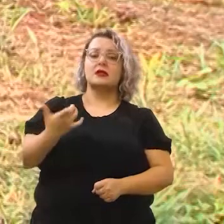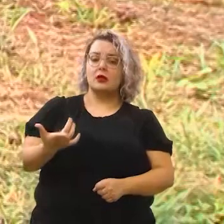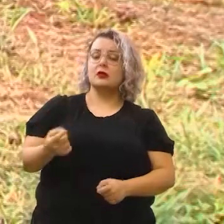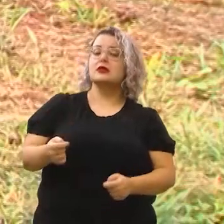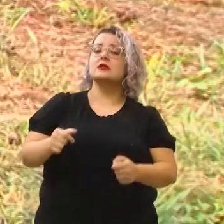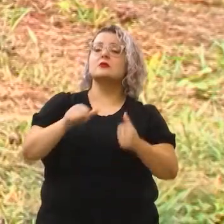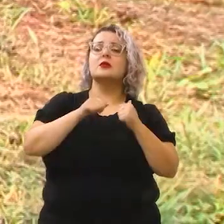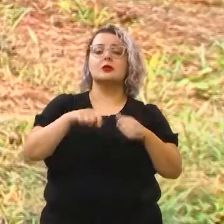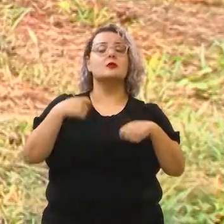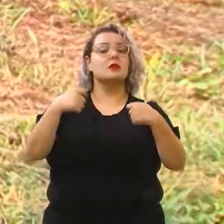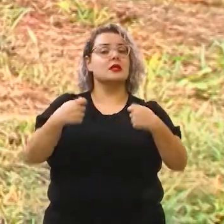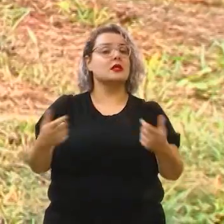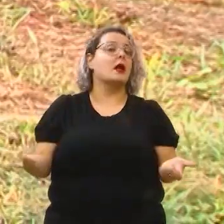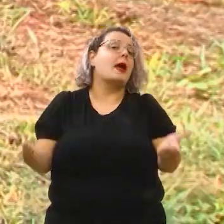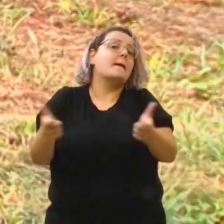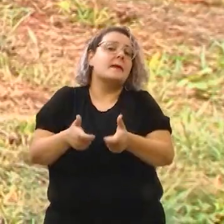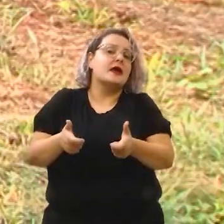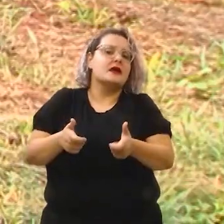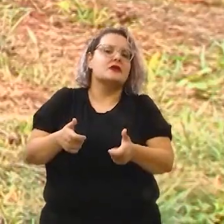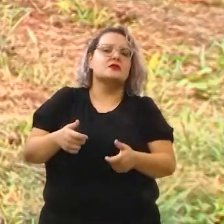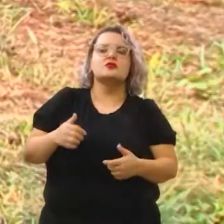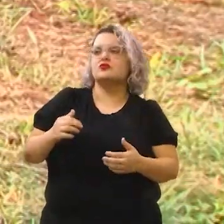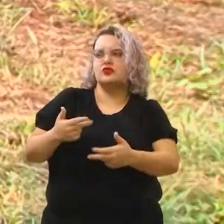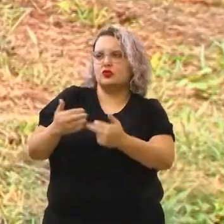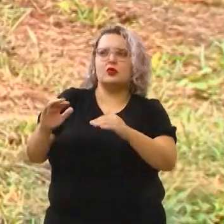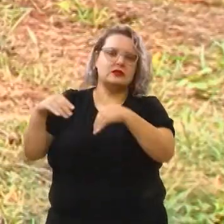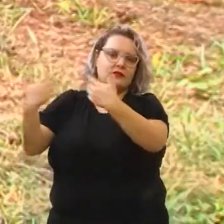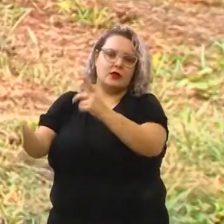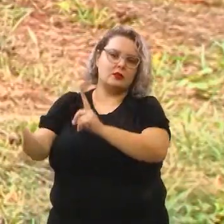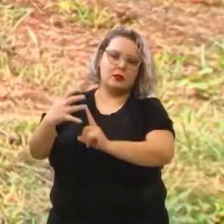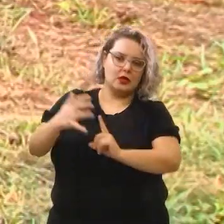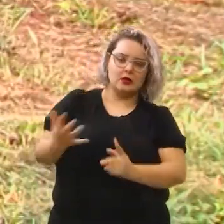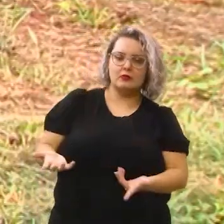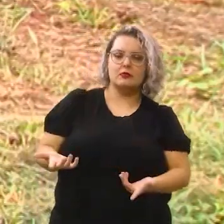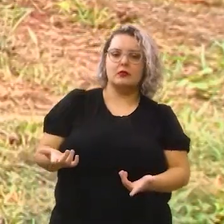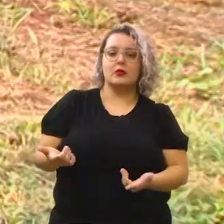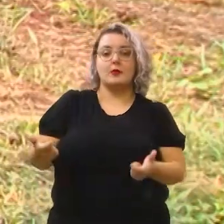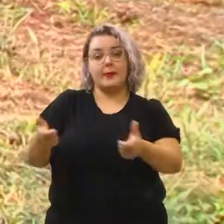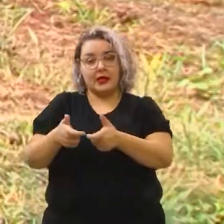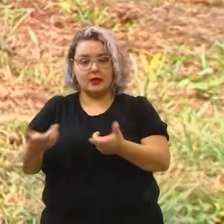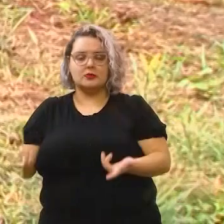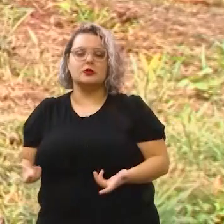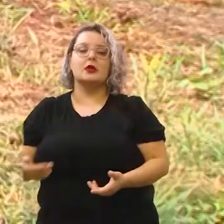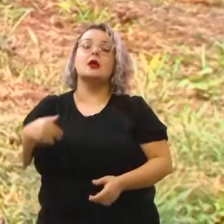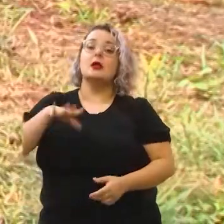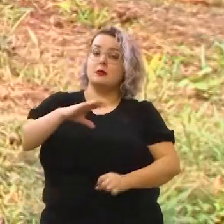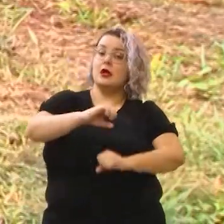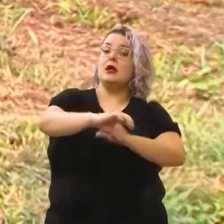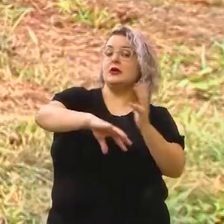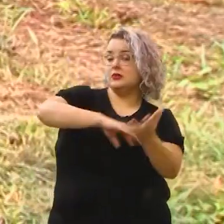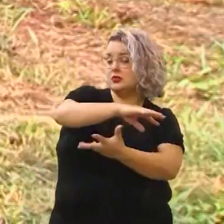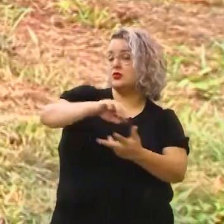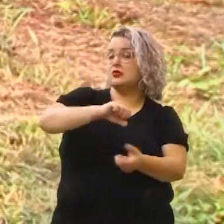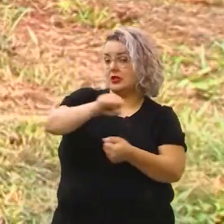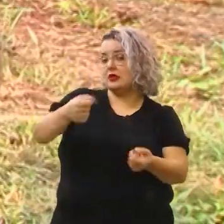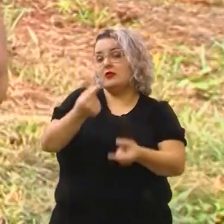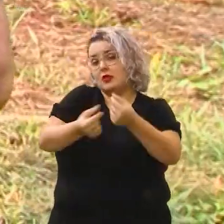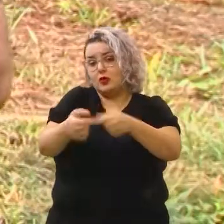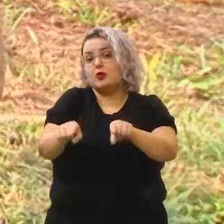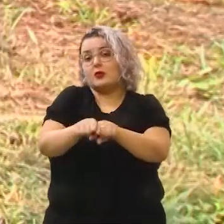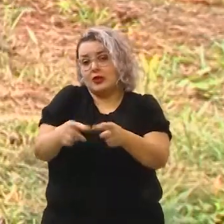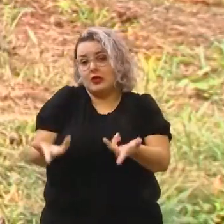vantagem deles necessitarem menos de insumos externos, né? Então eles são mais sustentáveis até